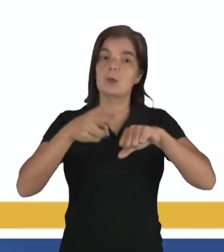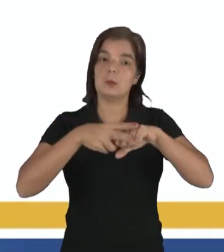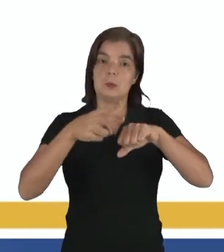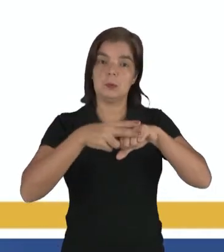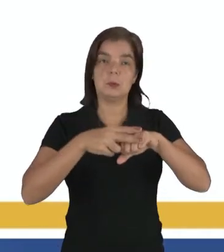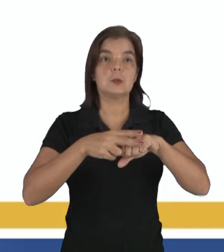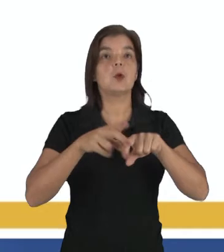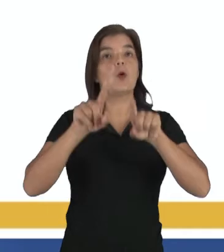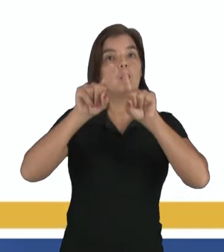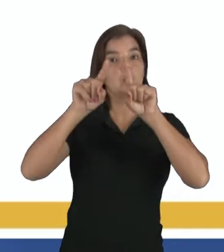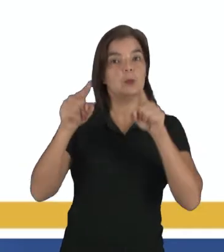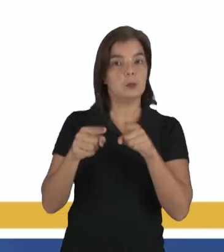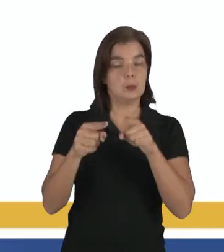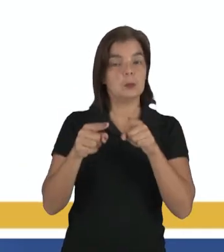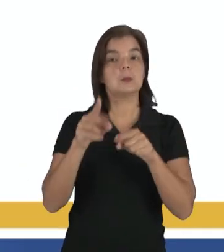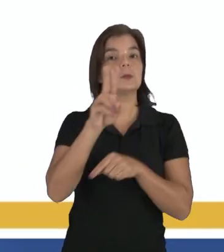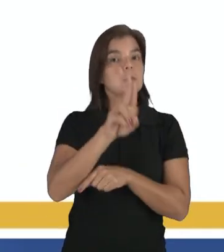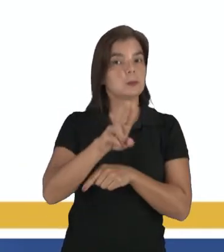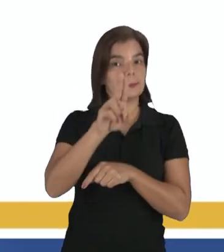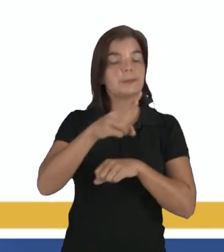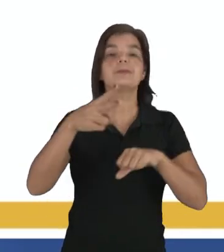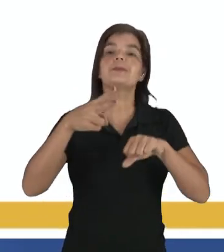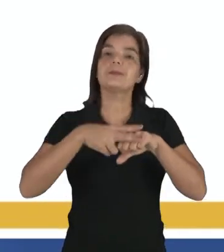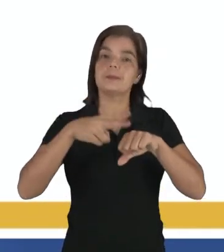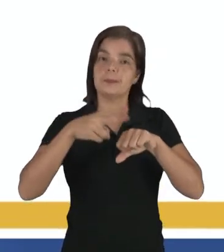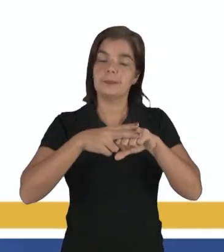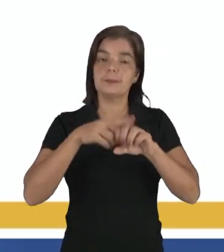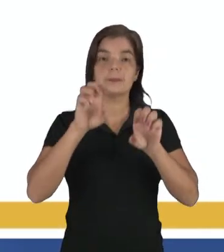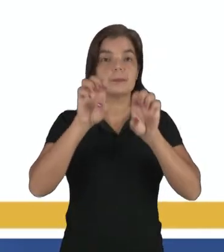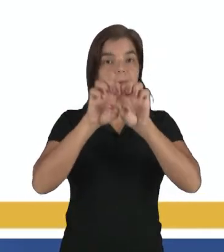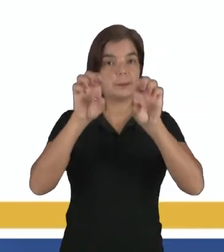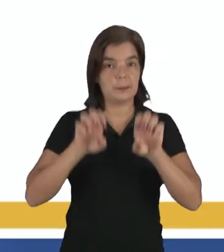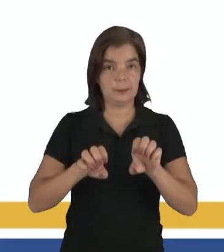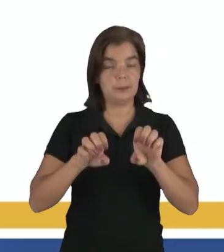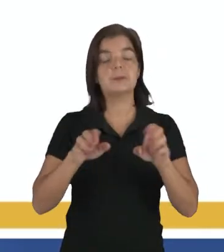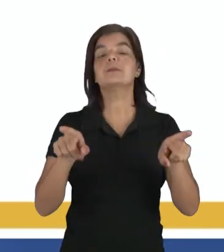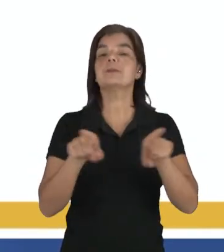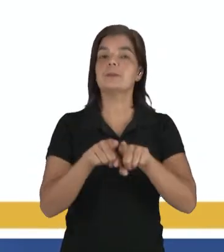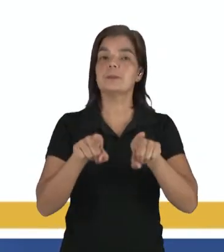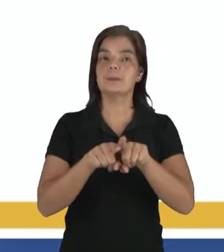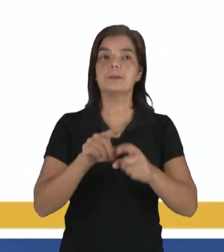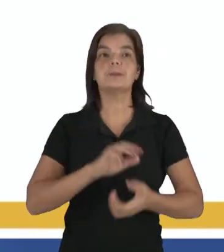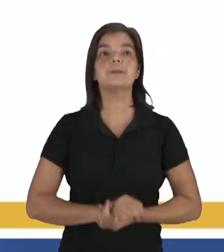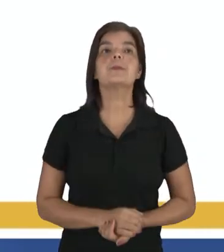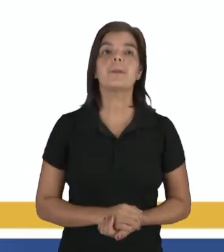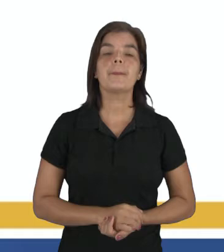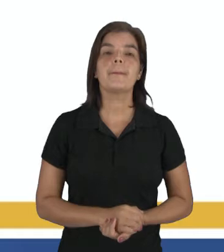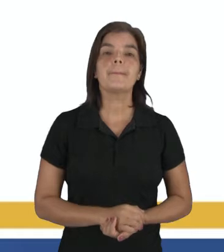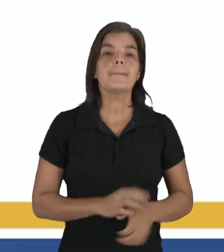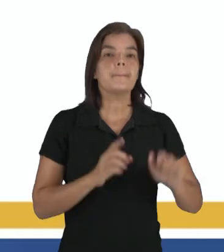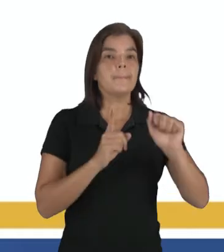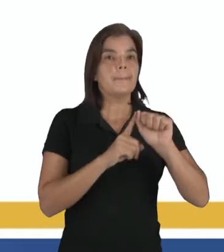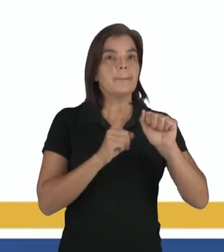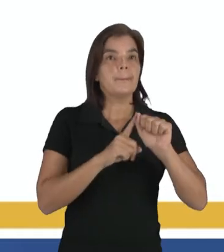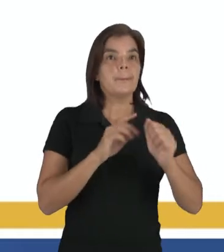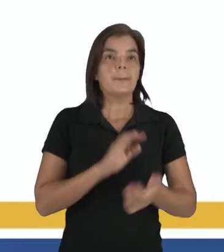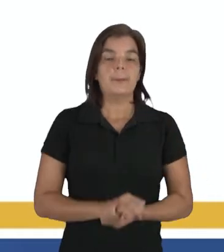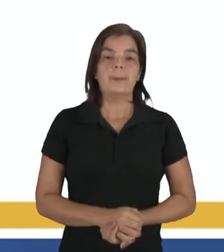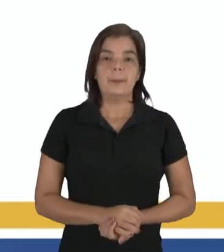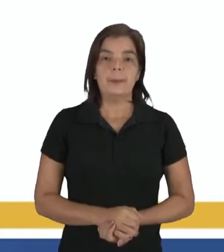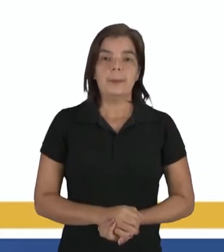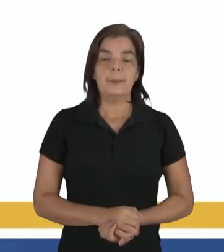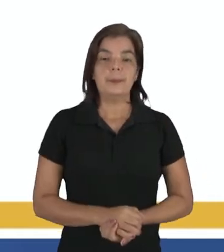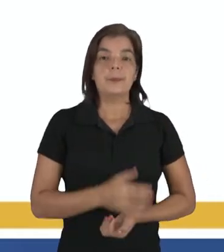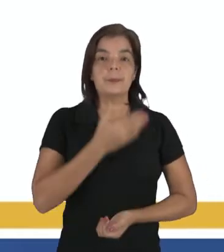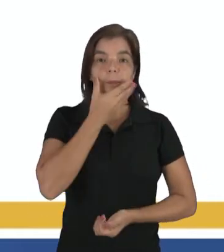verbo entre parênteses. Vocês têm que usar esse verbo na estrutura do futuro imediato, que é o going to, tá? Então, na letra A,